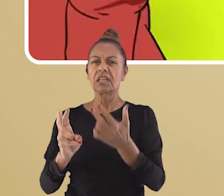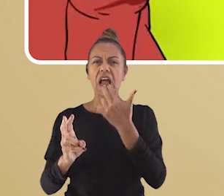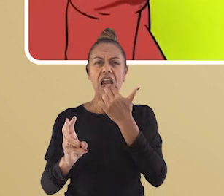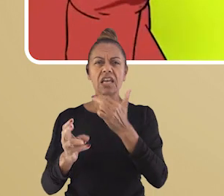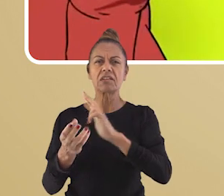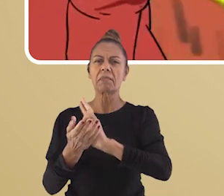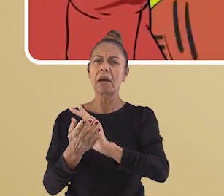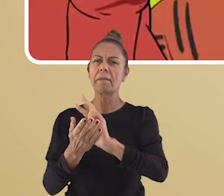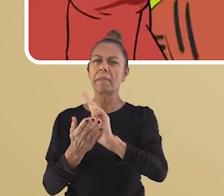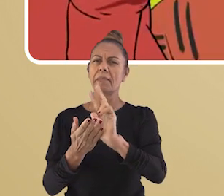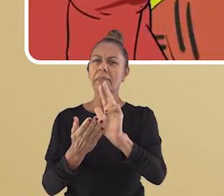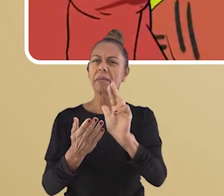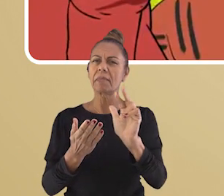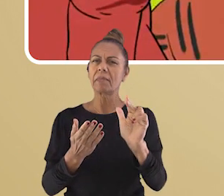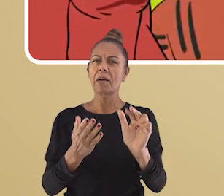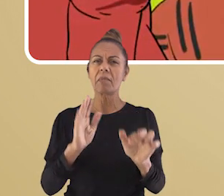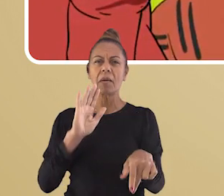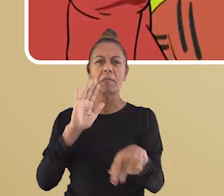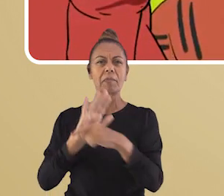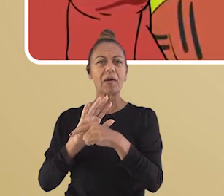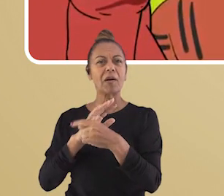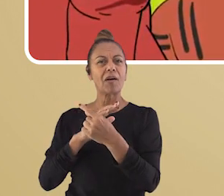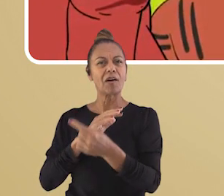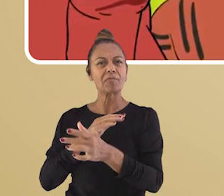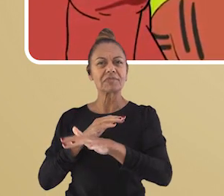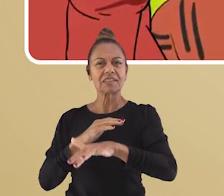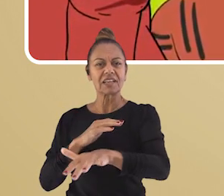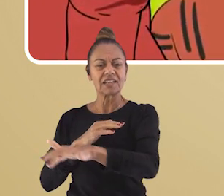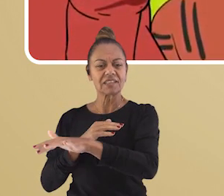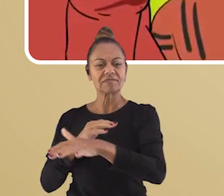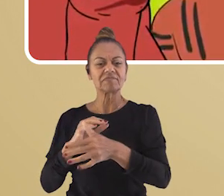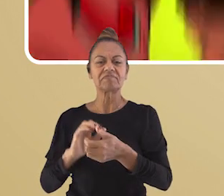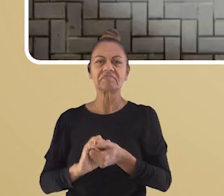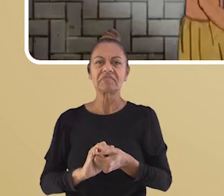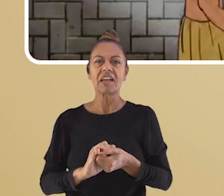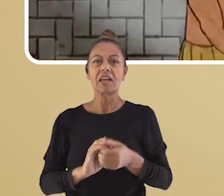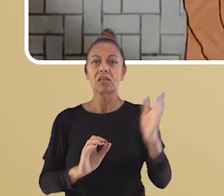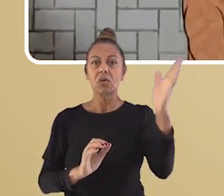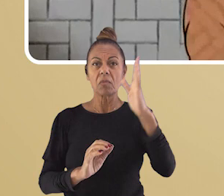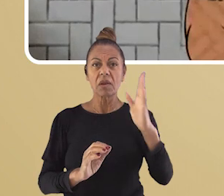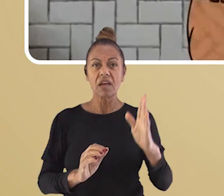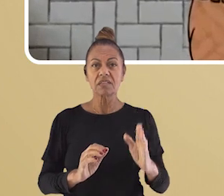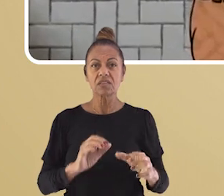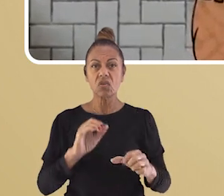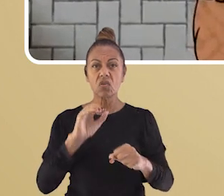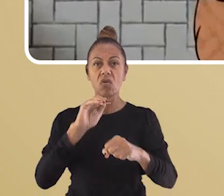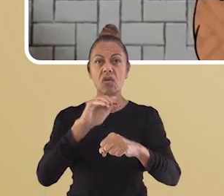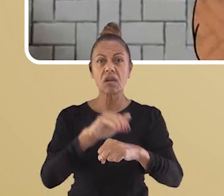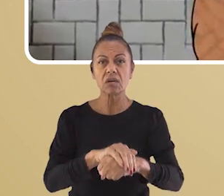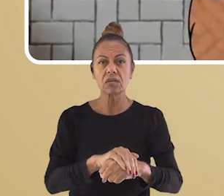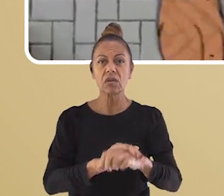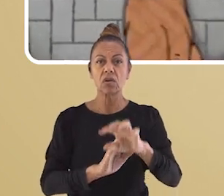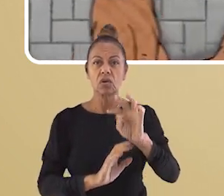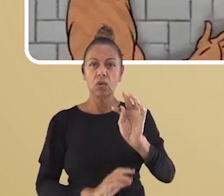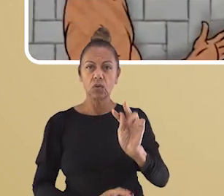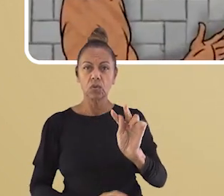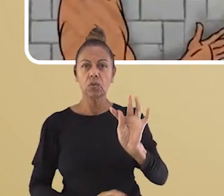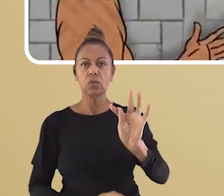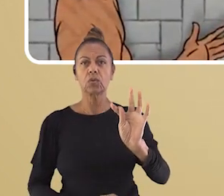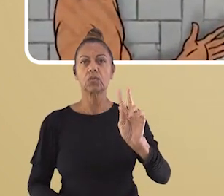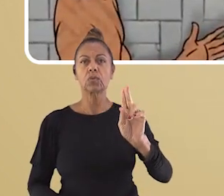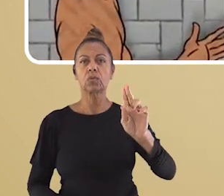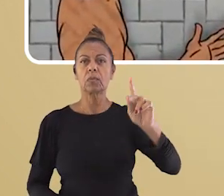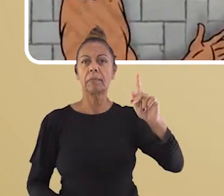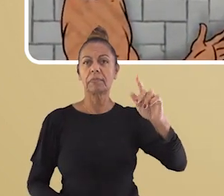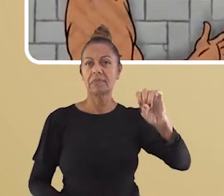macro-gê, aruaque, ticuna, guarani kaiowá, chavante, por exemplo. No Brasil colônia, o tupi era a língua geral ao lado